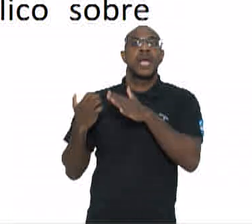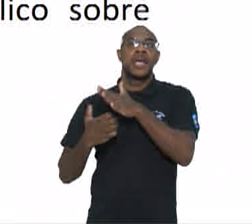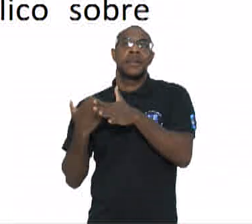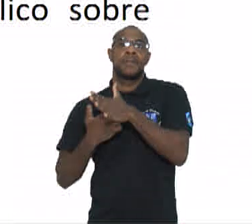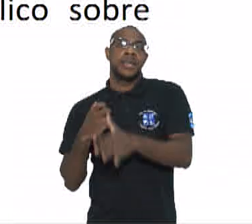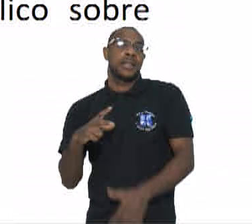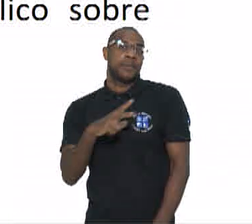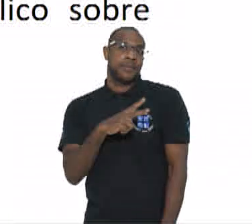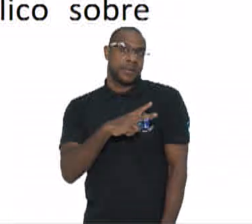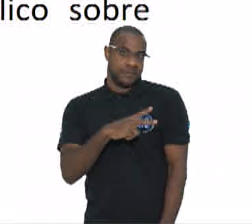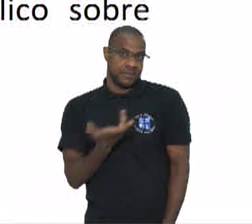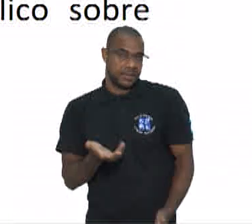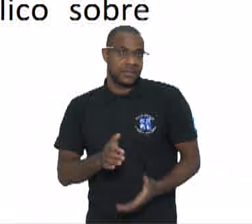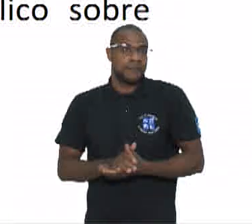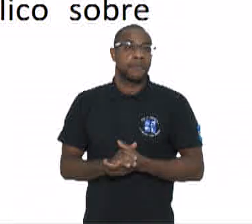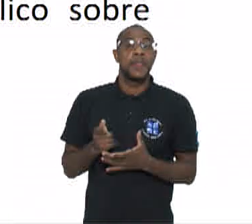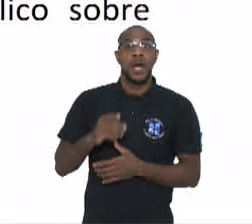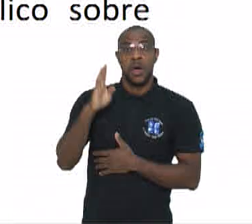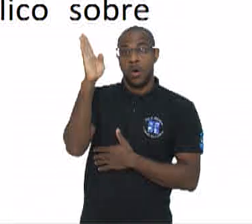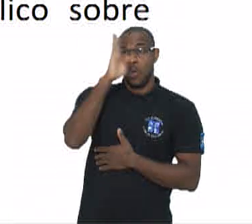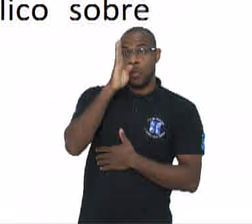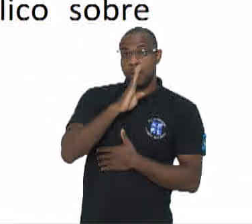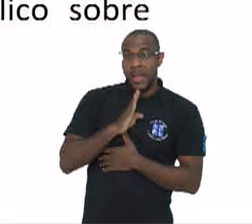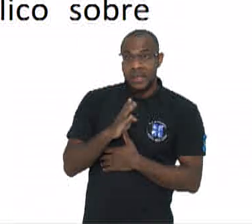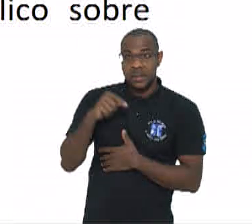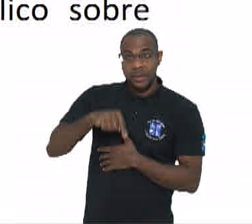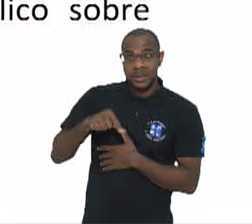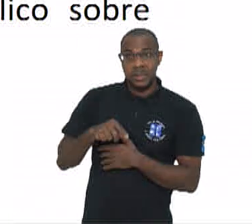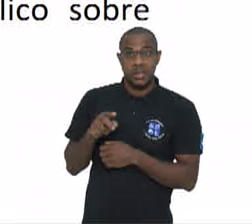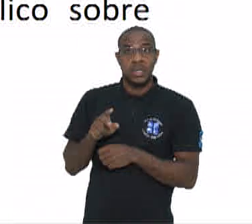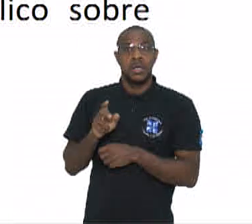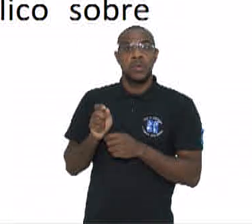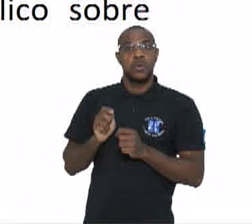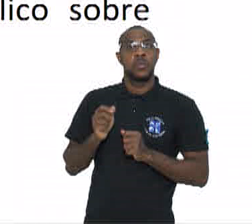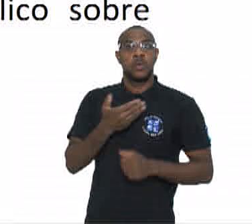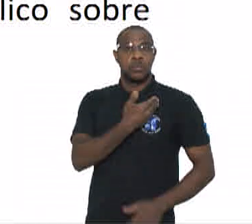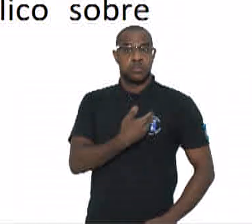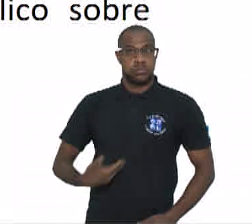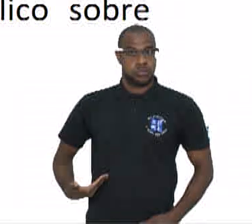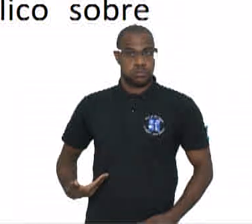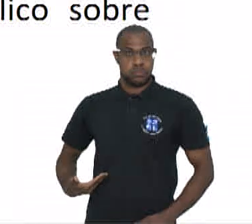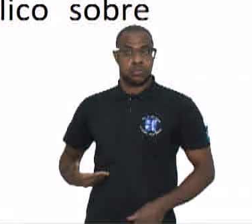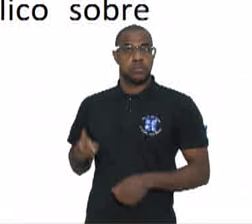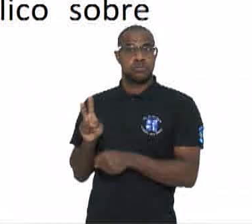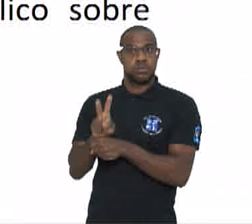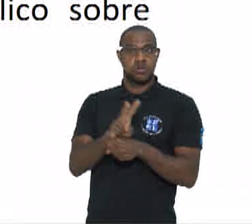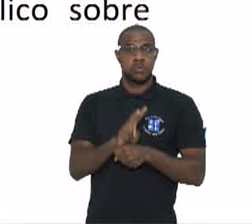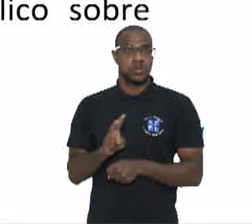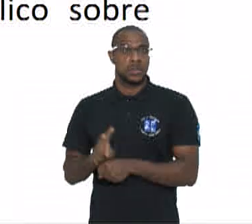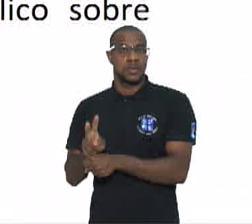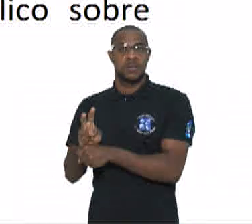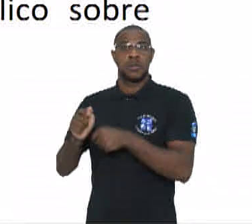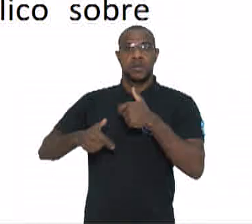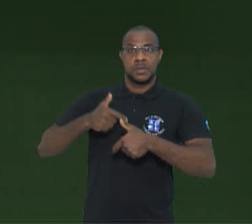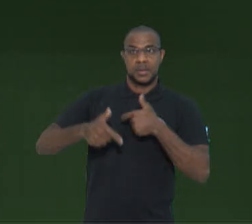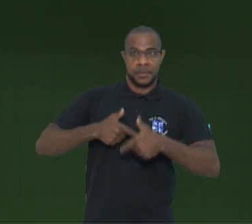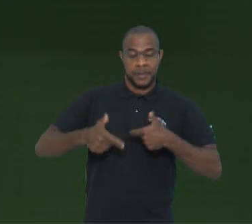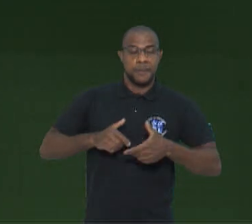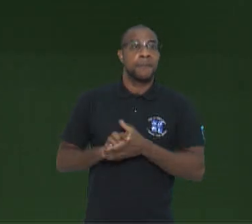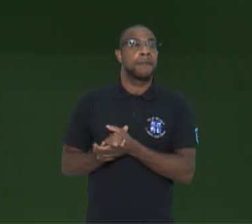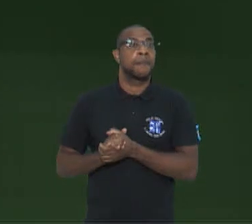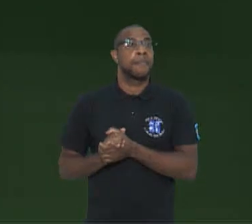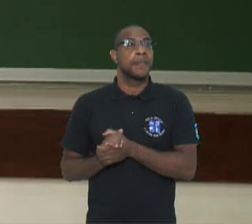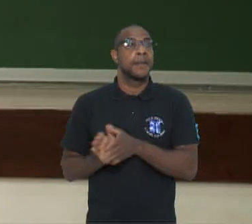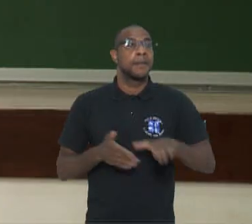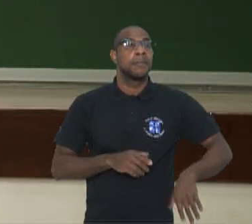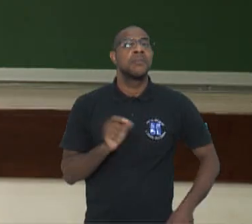com um histórico de ineficiência no controle público sobre serviços privados, corre risco potencialmente ainda maior. Então,